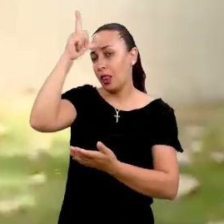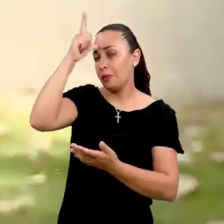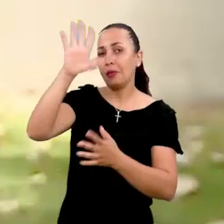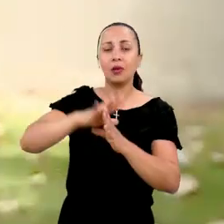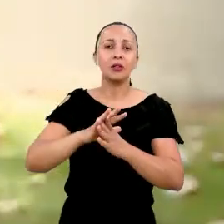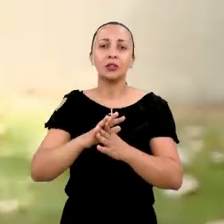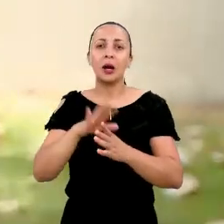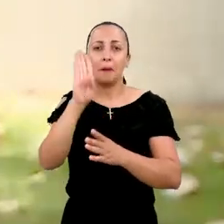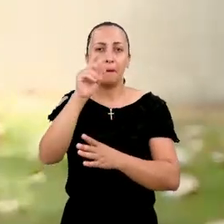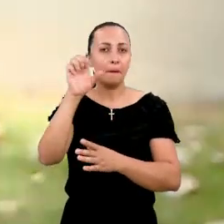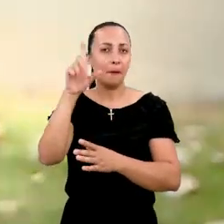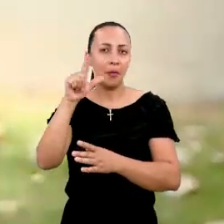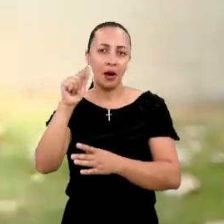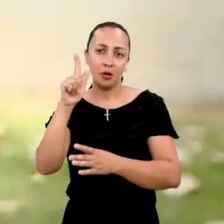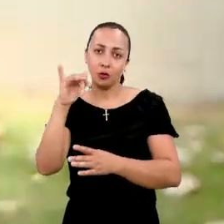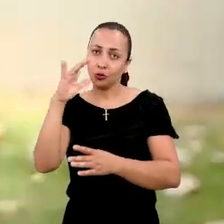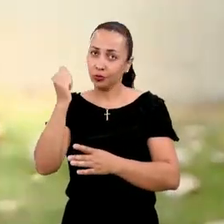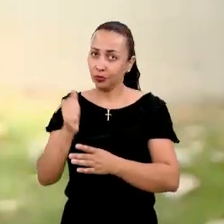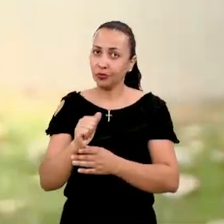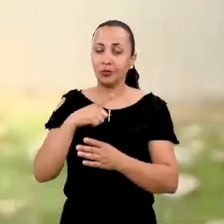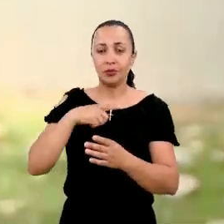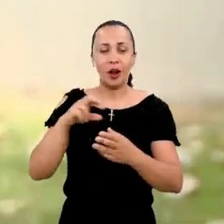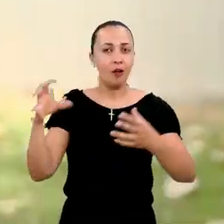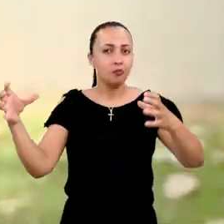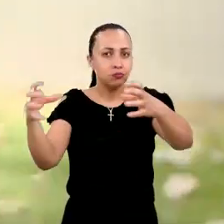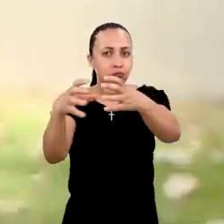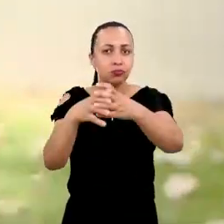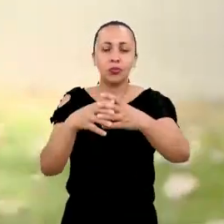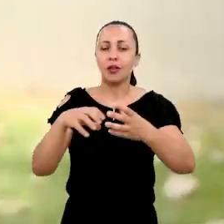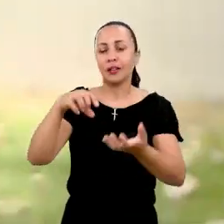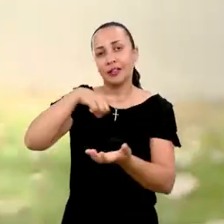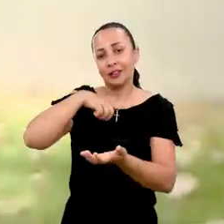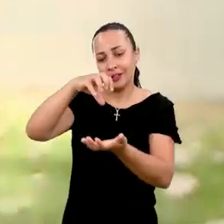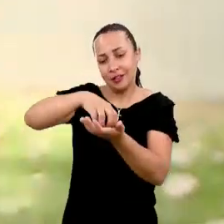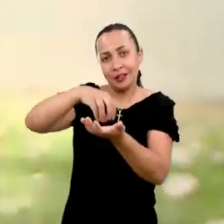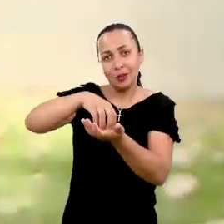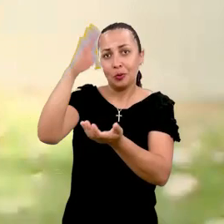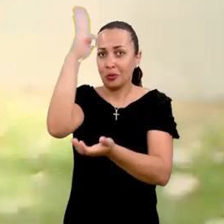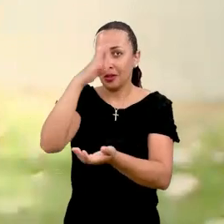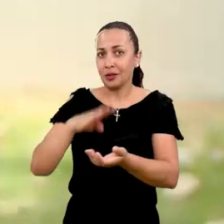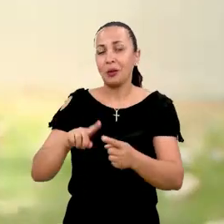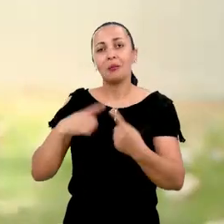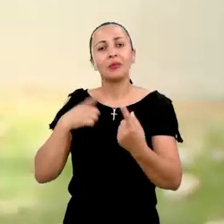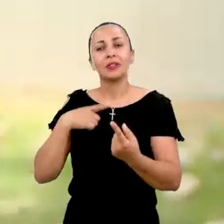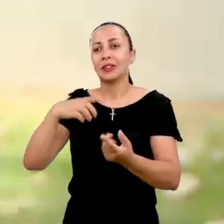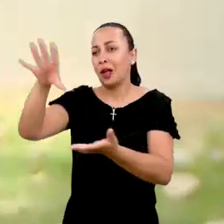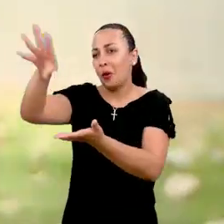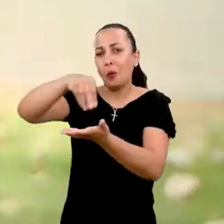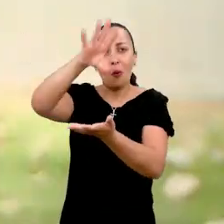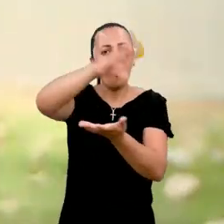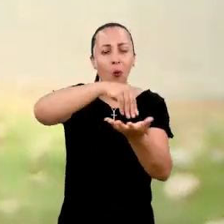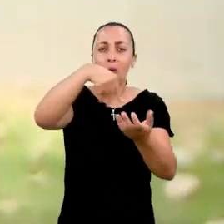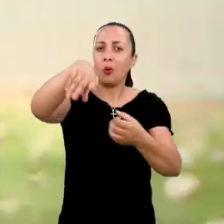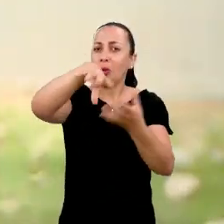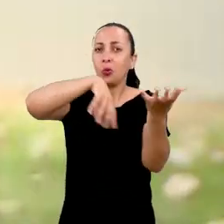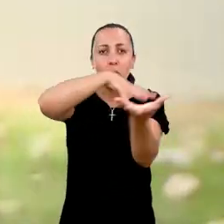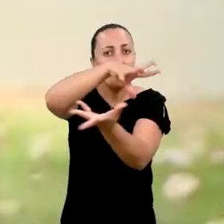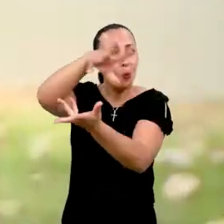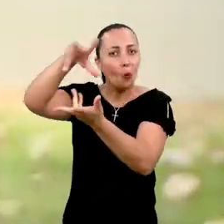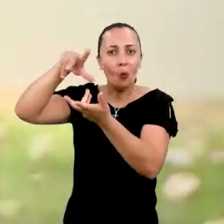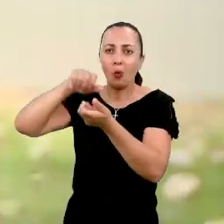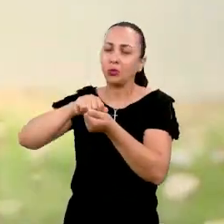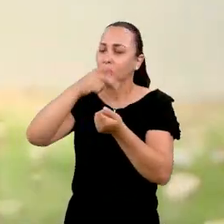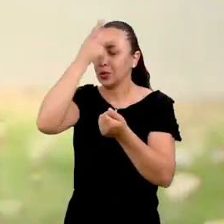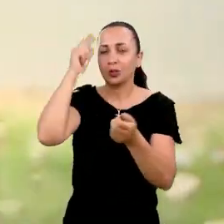na Bélgica. Enfim, é uma rede que é nucleada no Brasil, mas que tem participação de outros